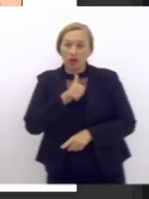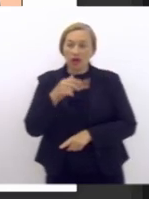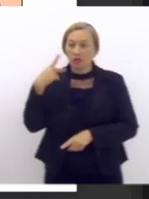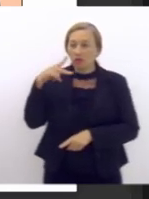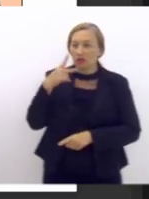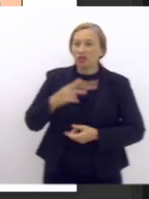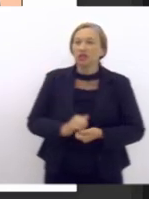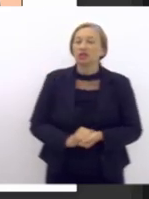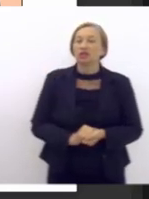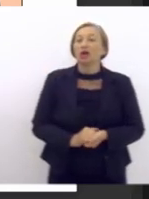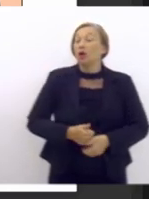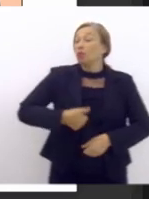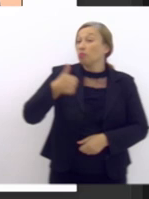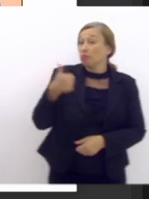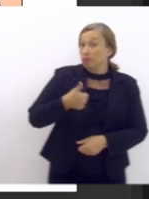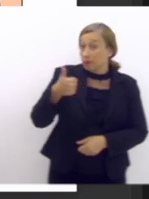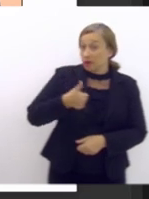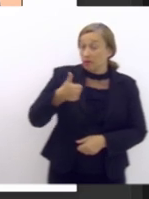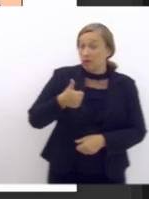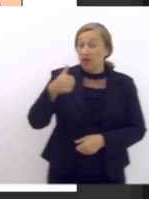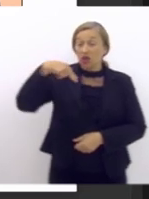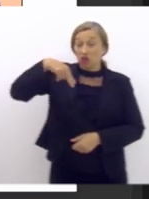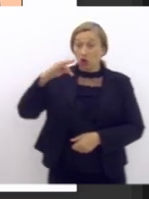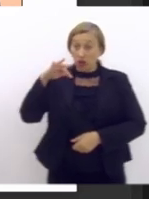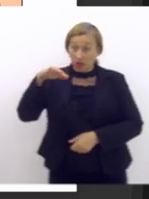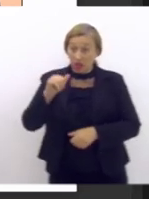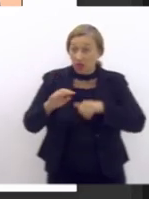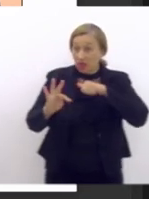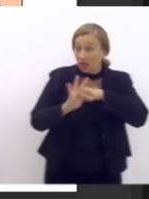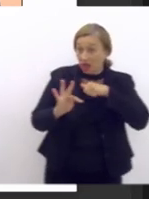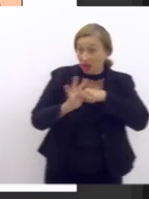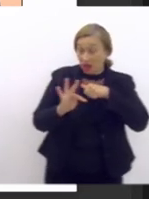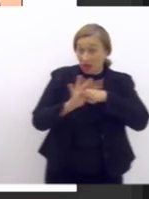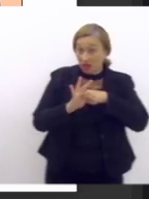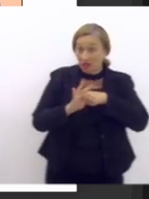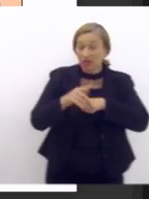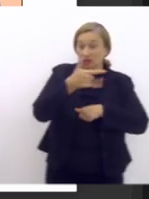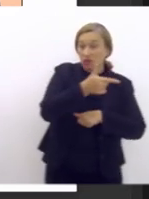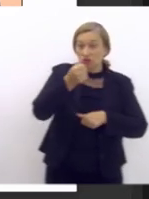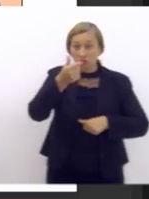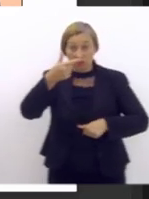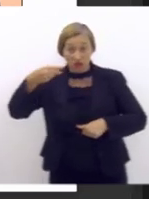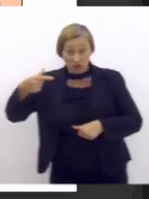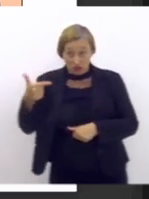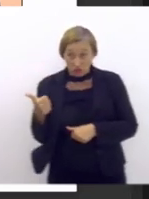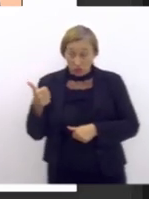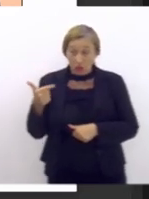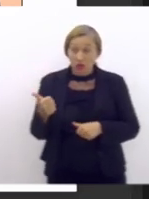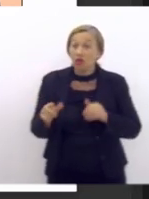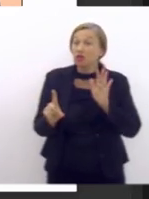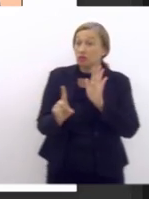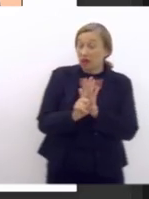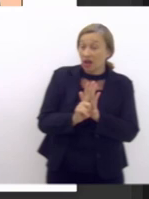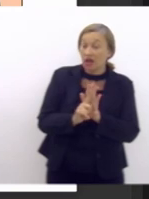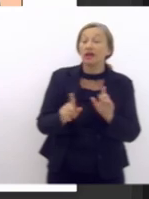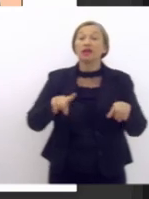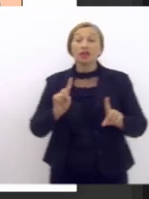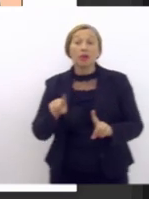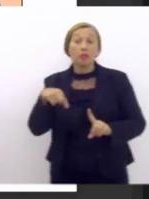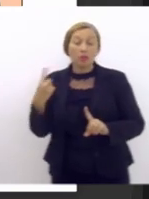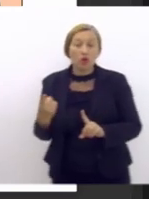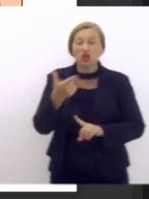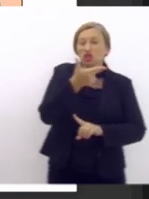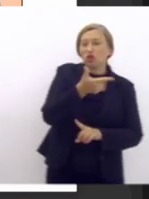Scâmara. Então, nós tivemos a primeira nota técnica, que foi publicada em 2022, sobre a legislação, e depois,